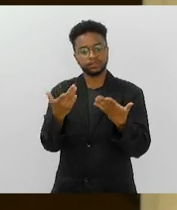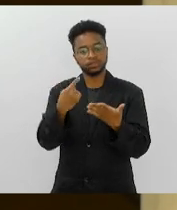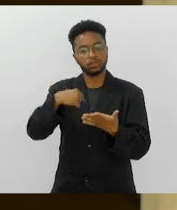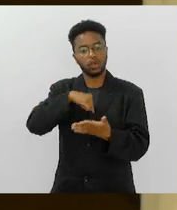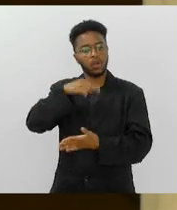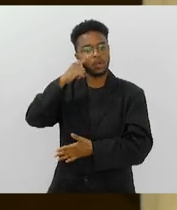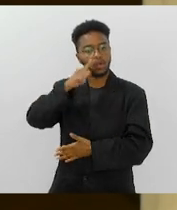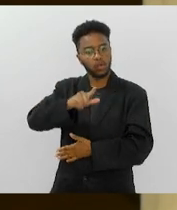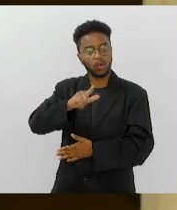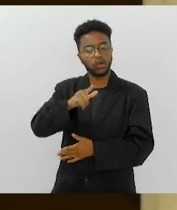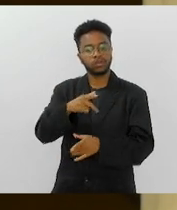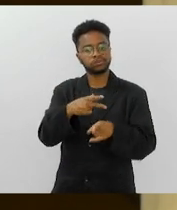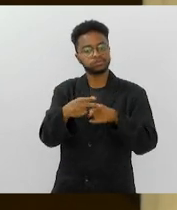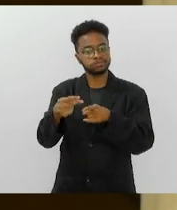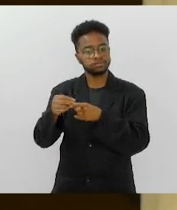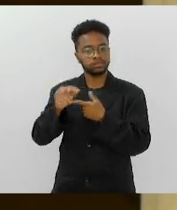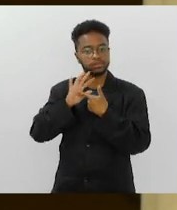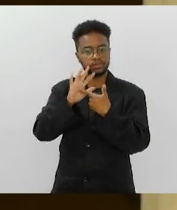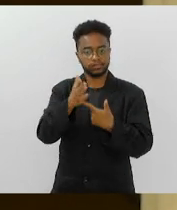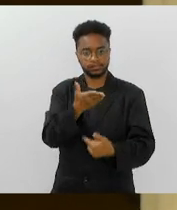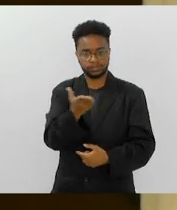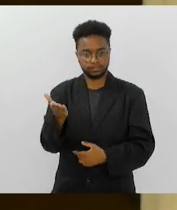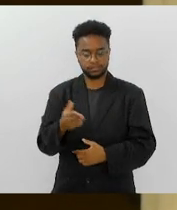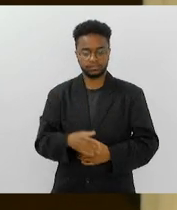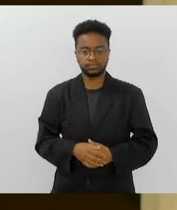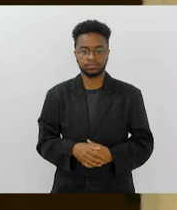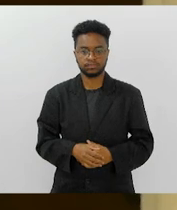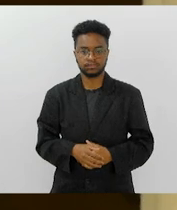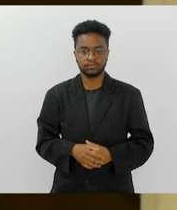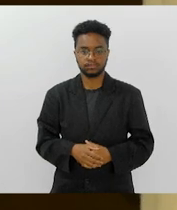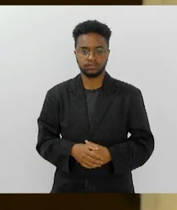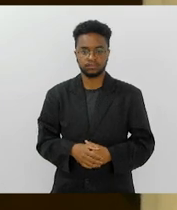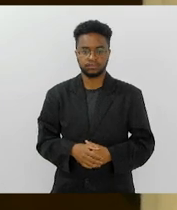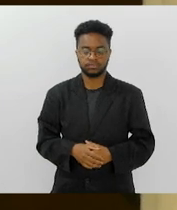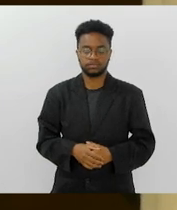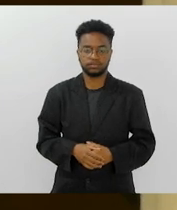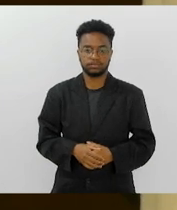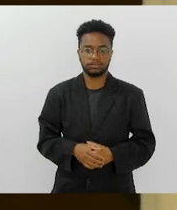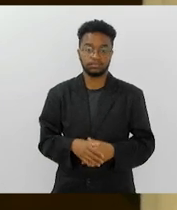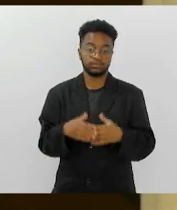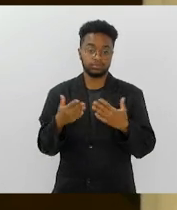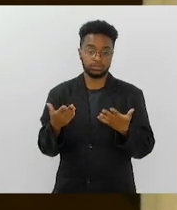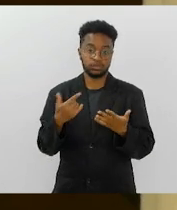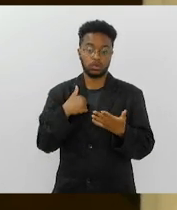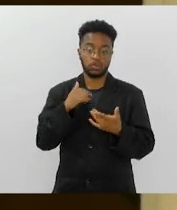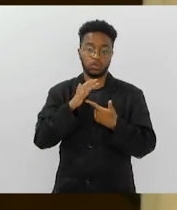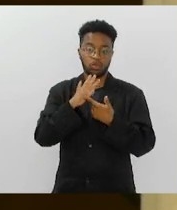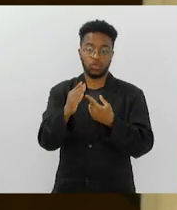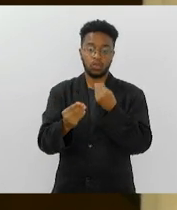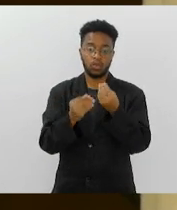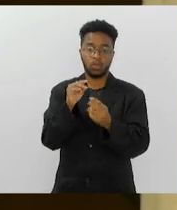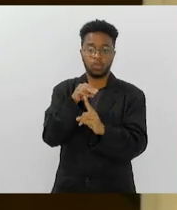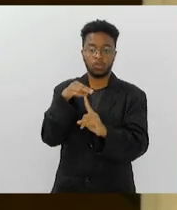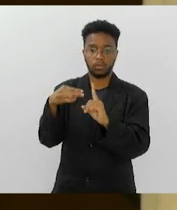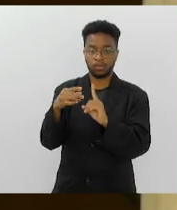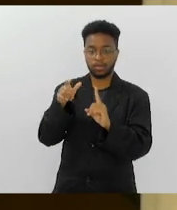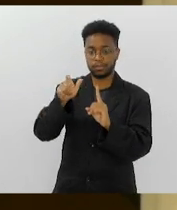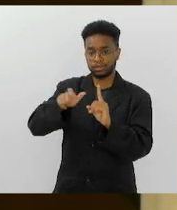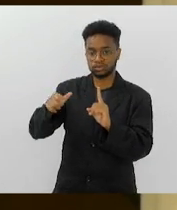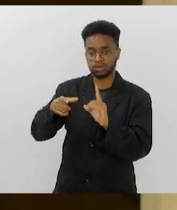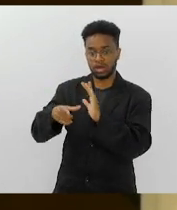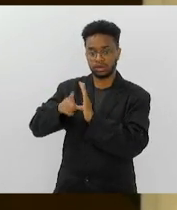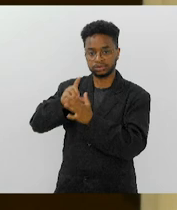alcançado aqui. O que reforça exatamente essa perspectiva que os nossos palestrantes